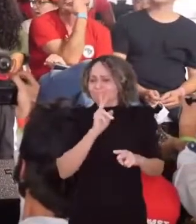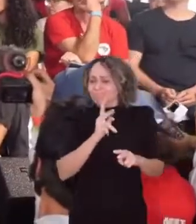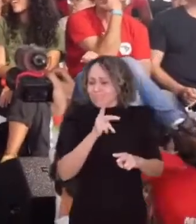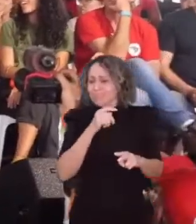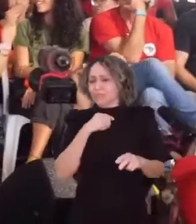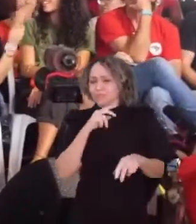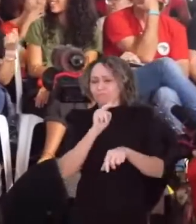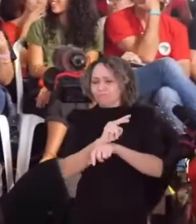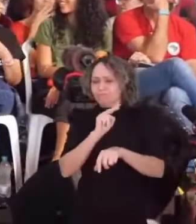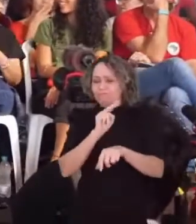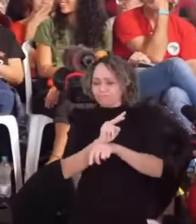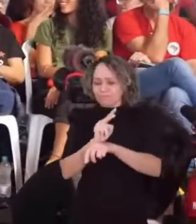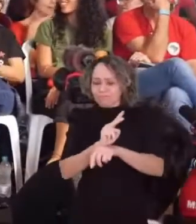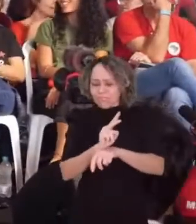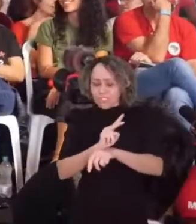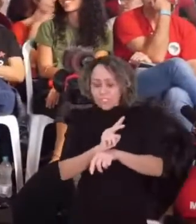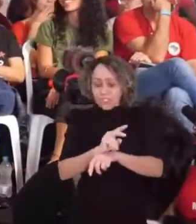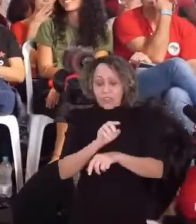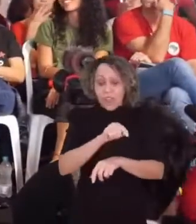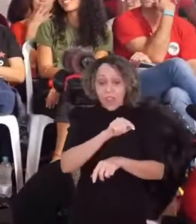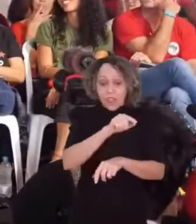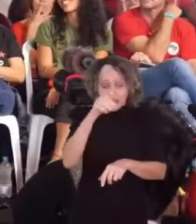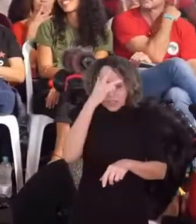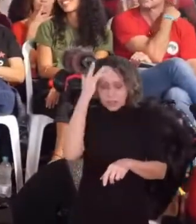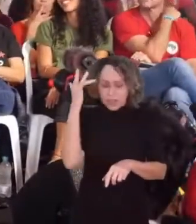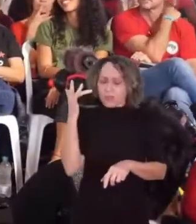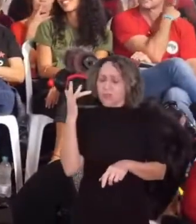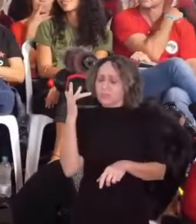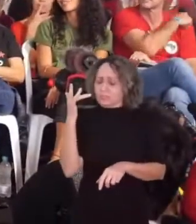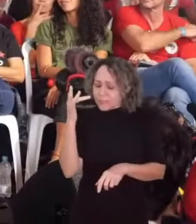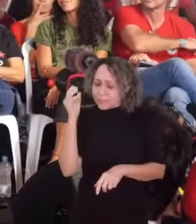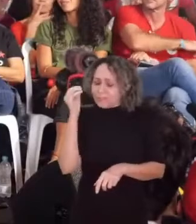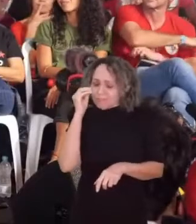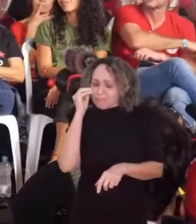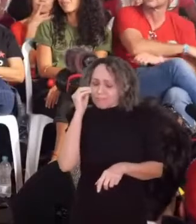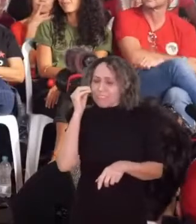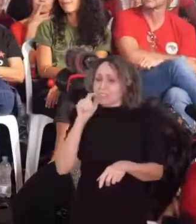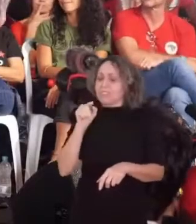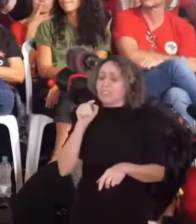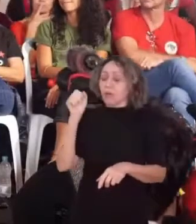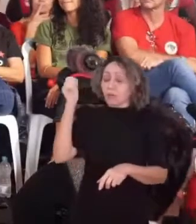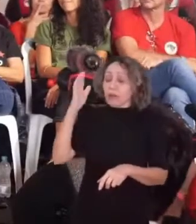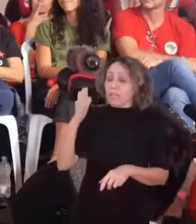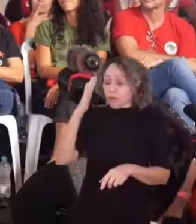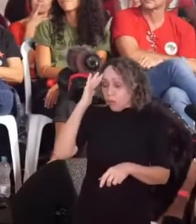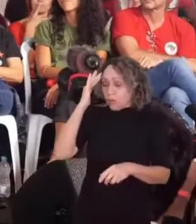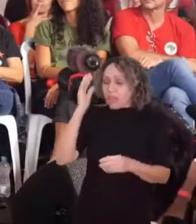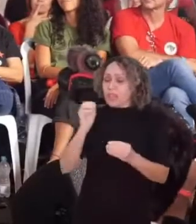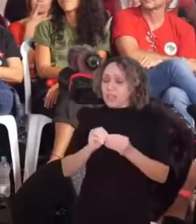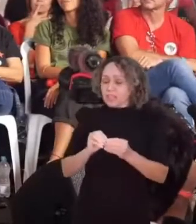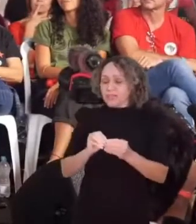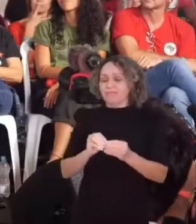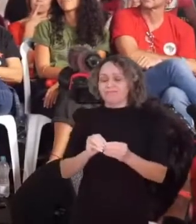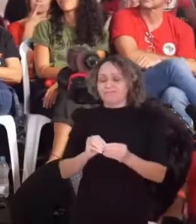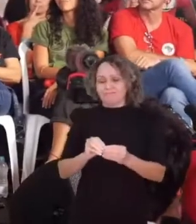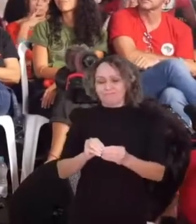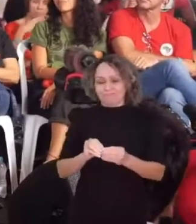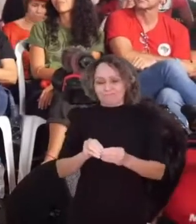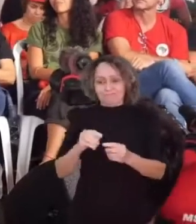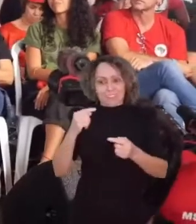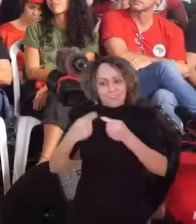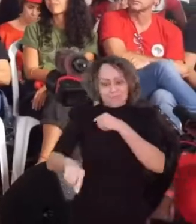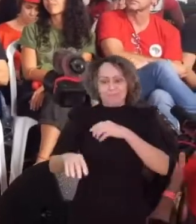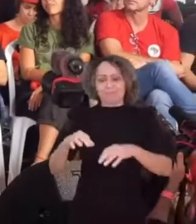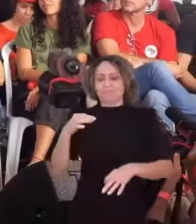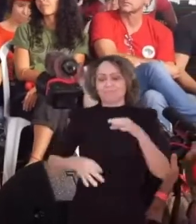que tinha feito. Eu queria, Eduardo, que você levasse para as tuas palestras que esse mesmo juiz, que eu não